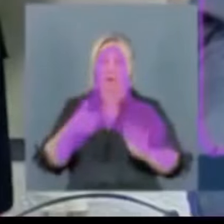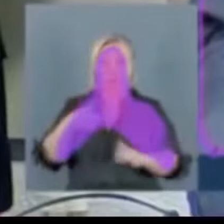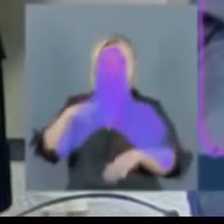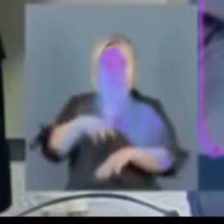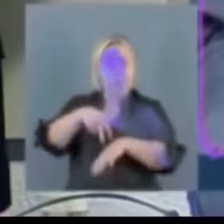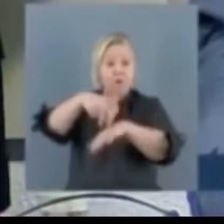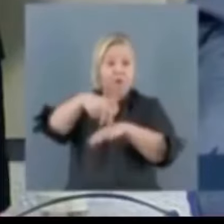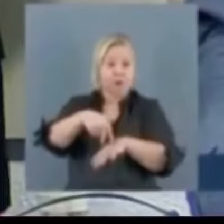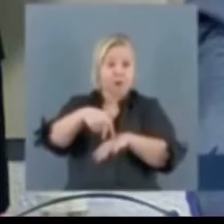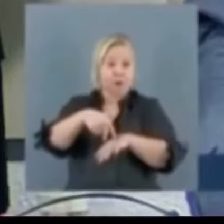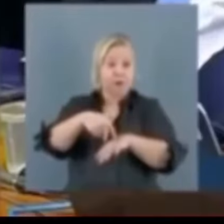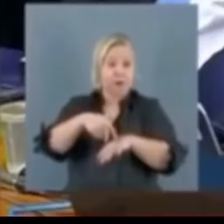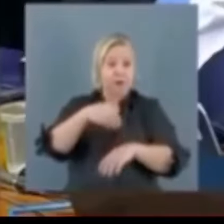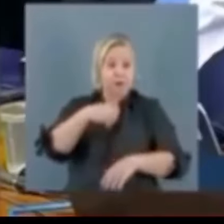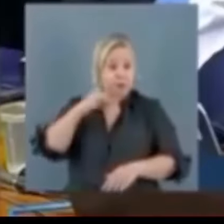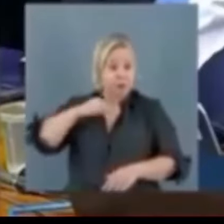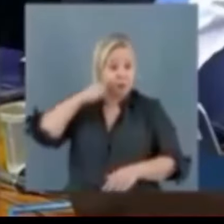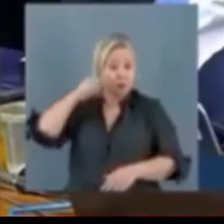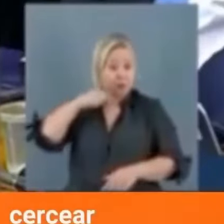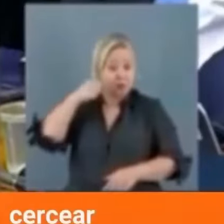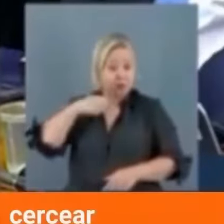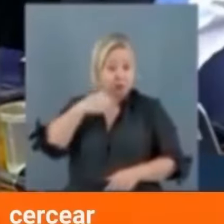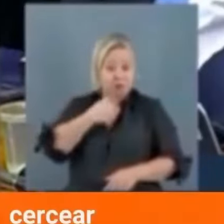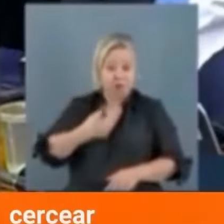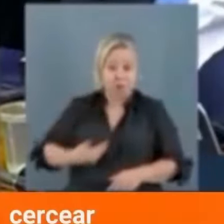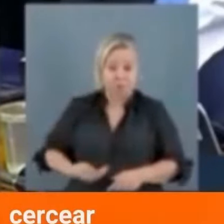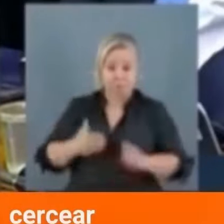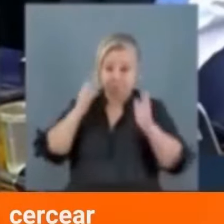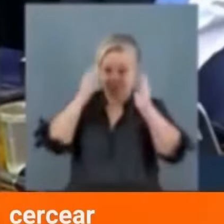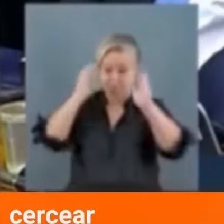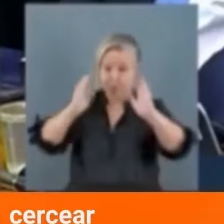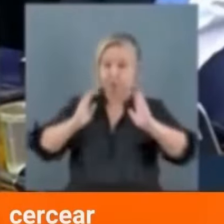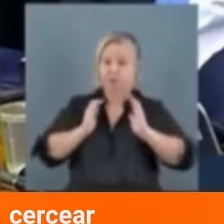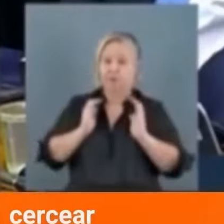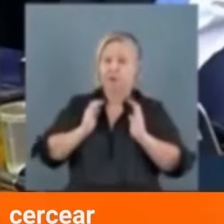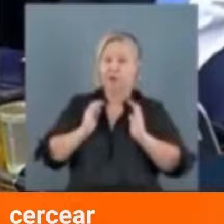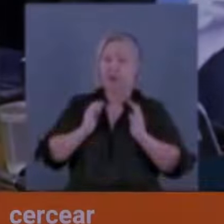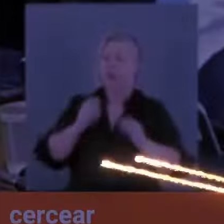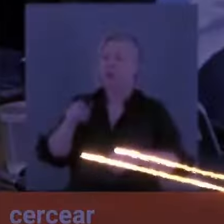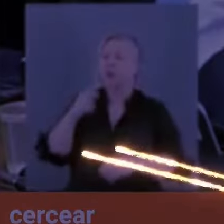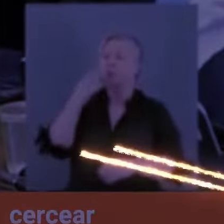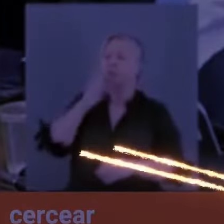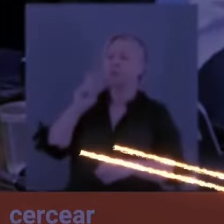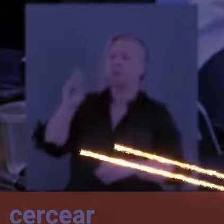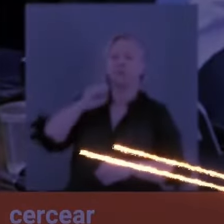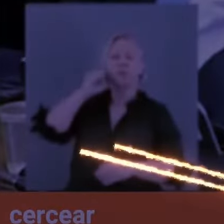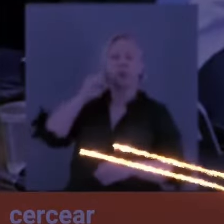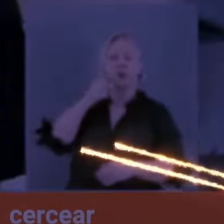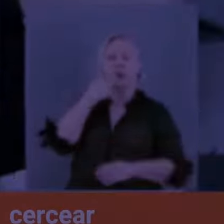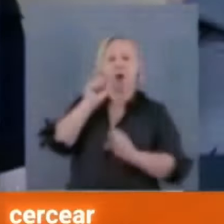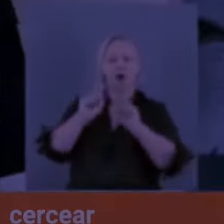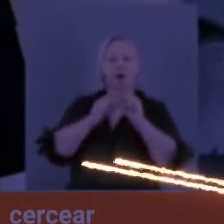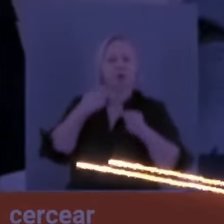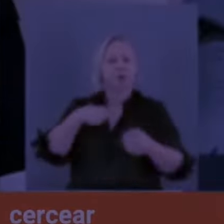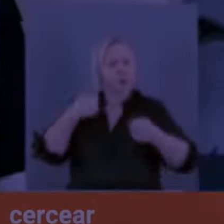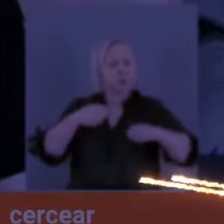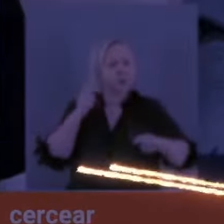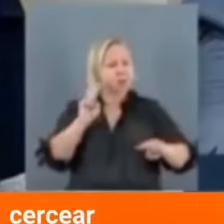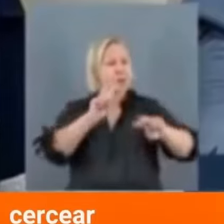Para ser respeitado, se um senador acha que pode cercear a minha palavra, se um senador diz que eu tenho que ser preso,